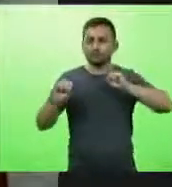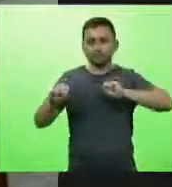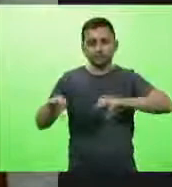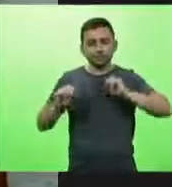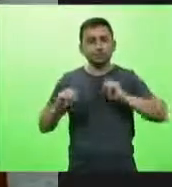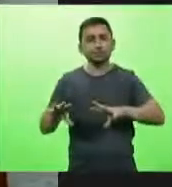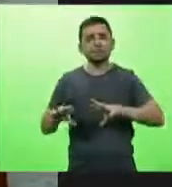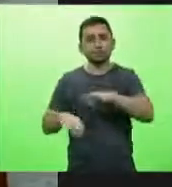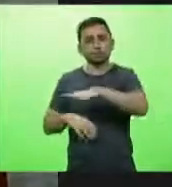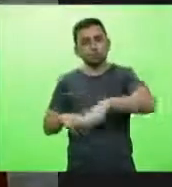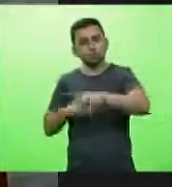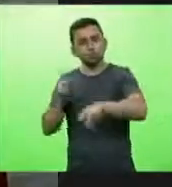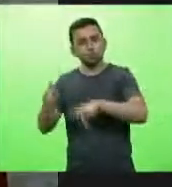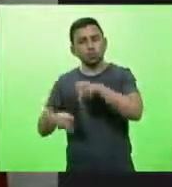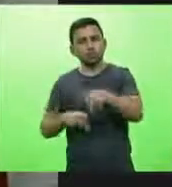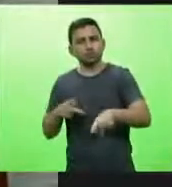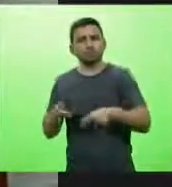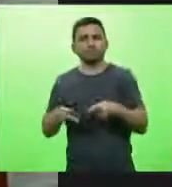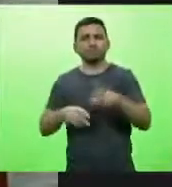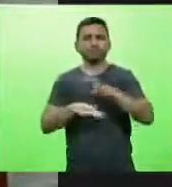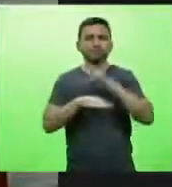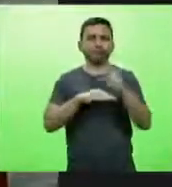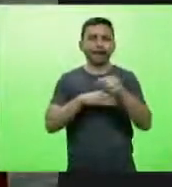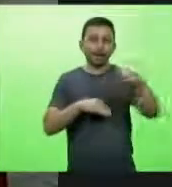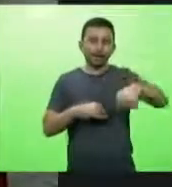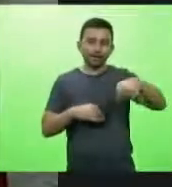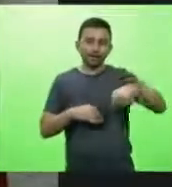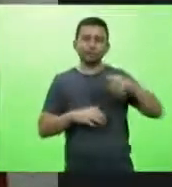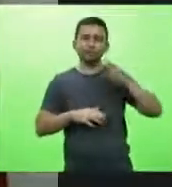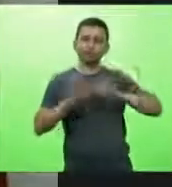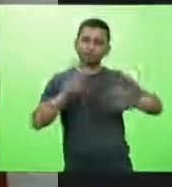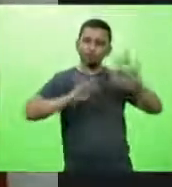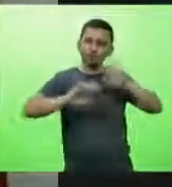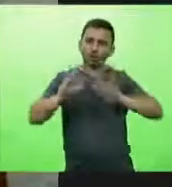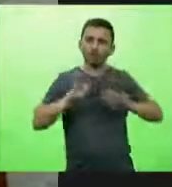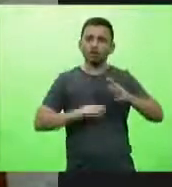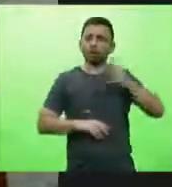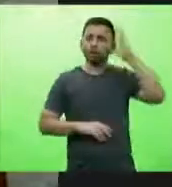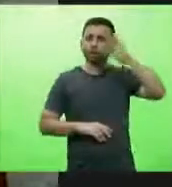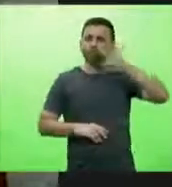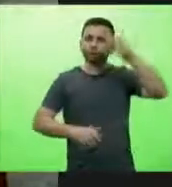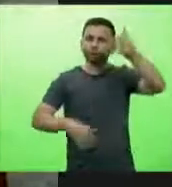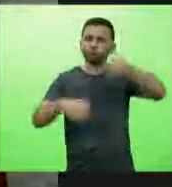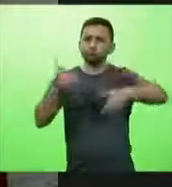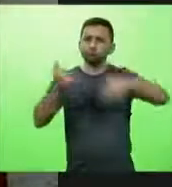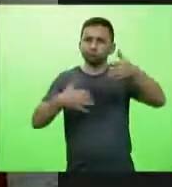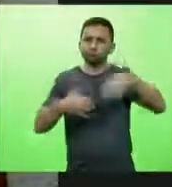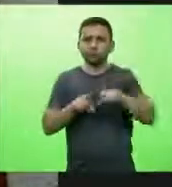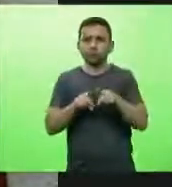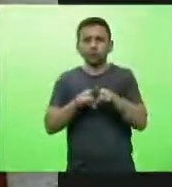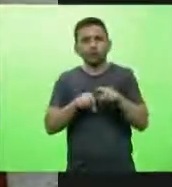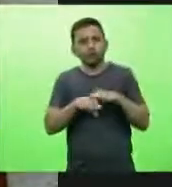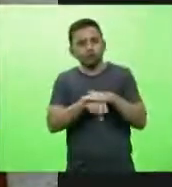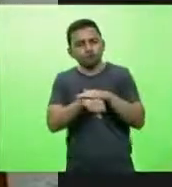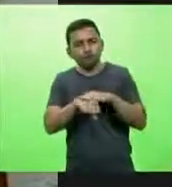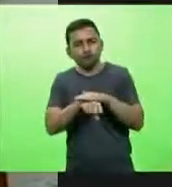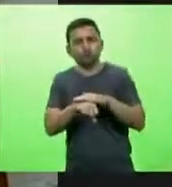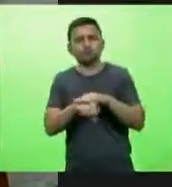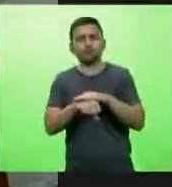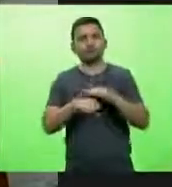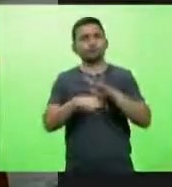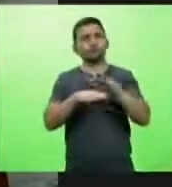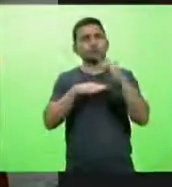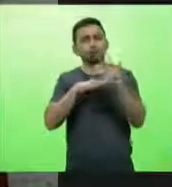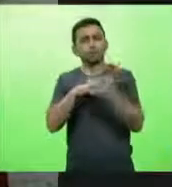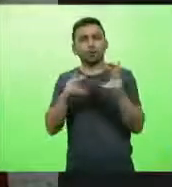plataformas digitais, nas nossas falas em plenário, nas entrevistas, né, conversando com os veículos midiáticos, como bem agora apontou